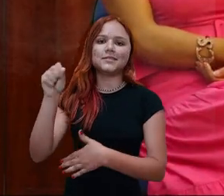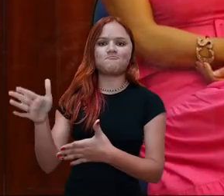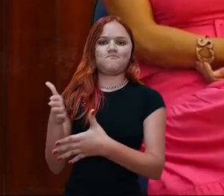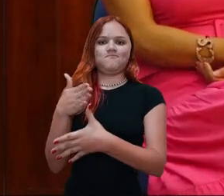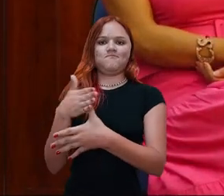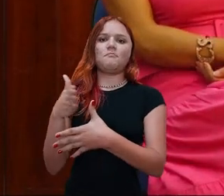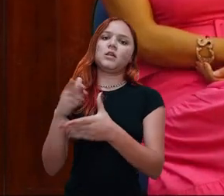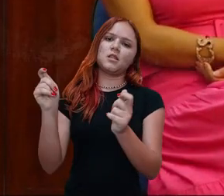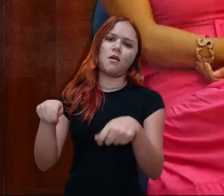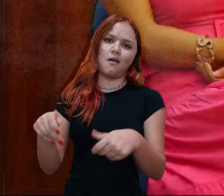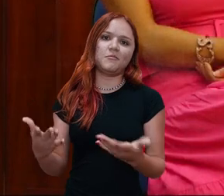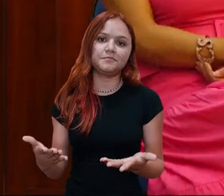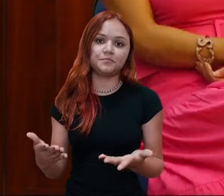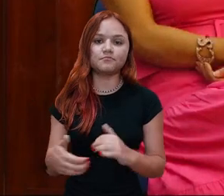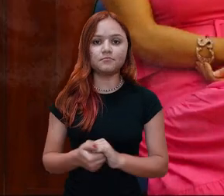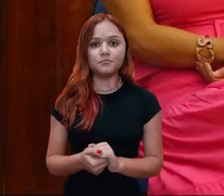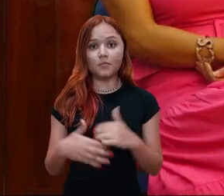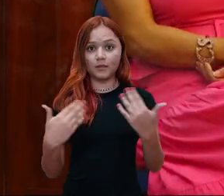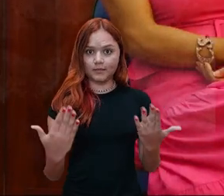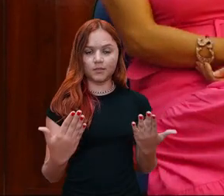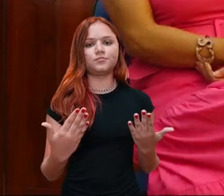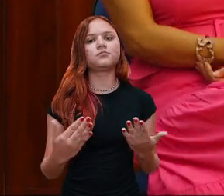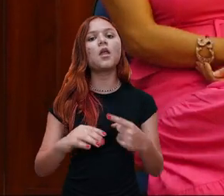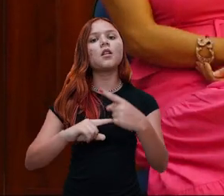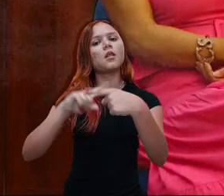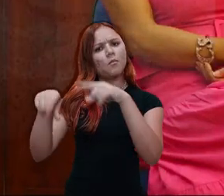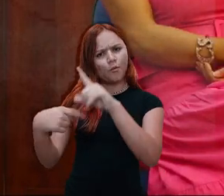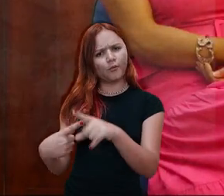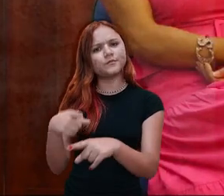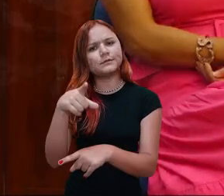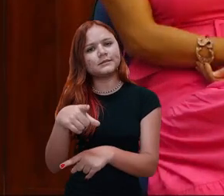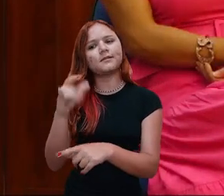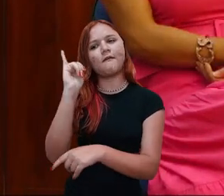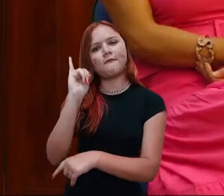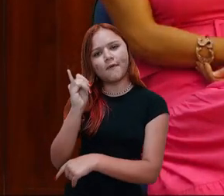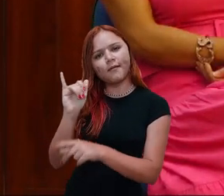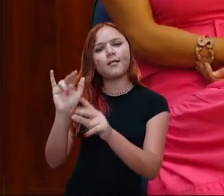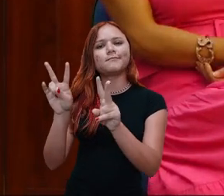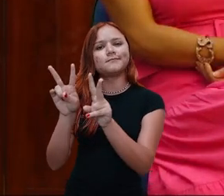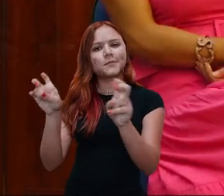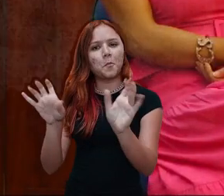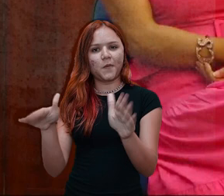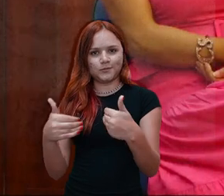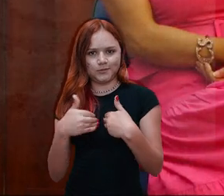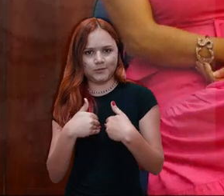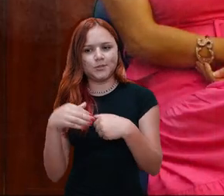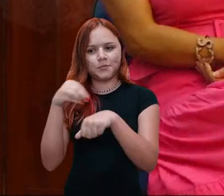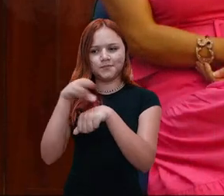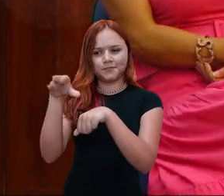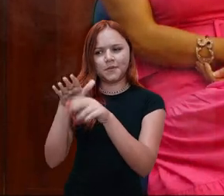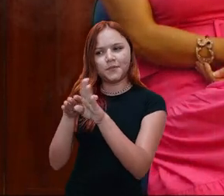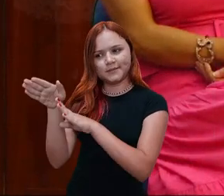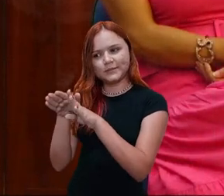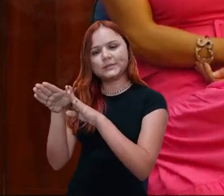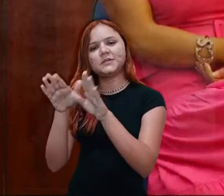Diante disso, eu vou pedir para você deixar um recado no final para todas as